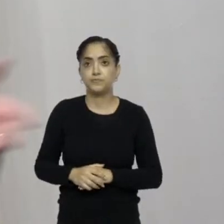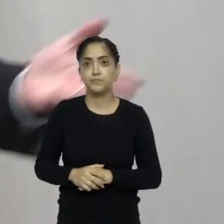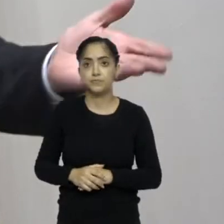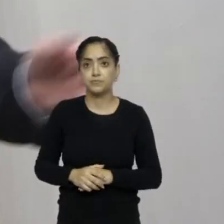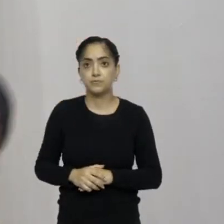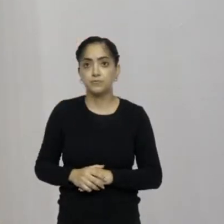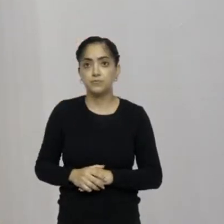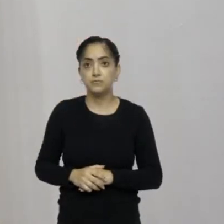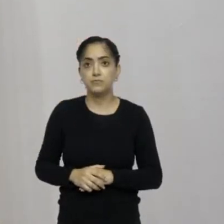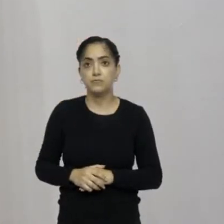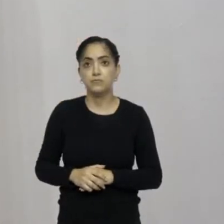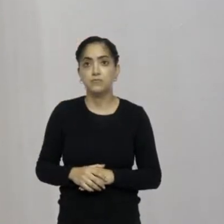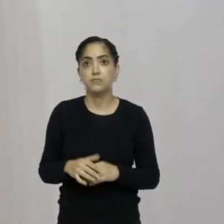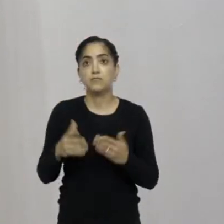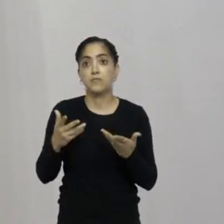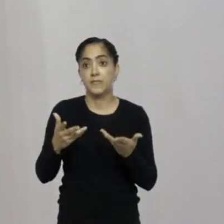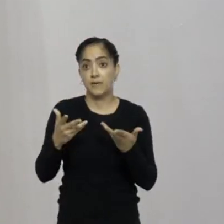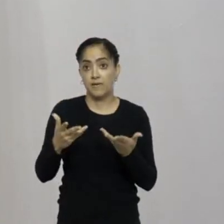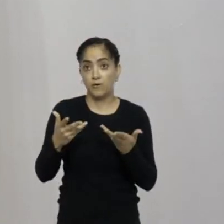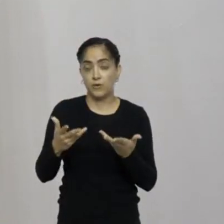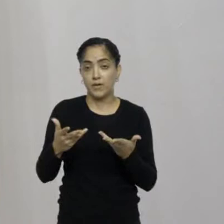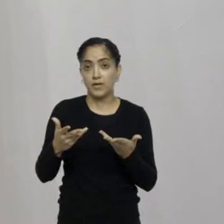Eu quero aqui,